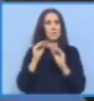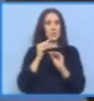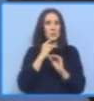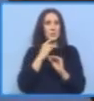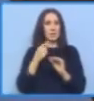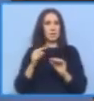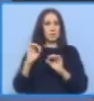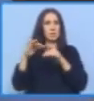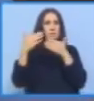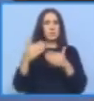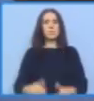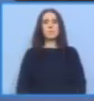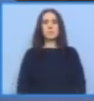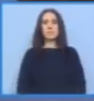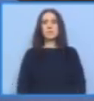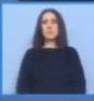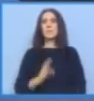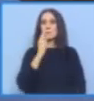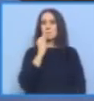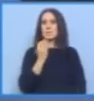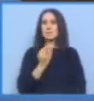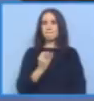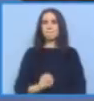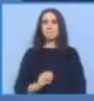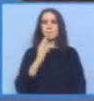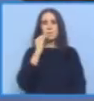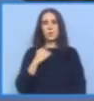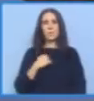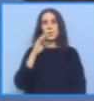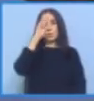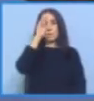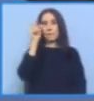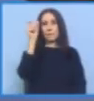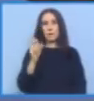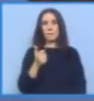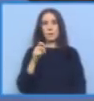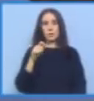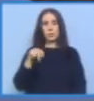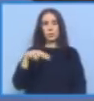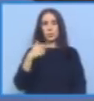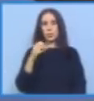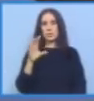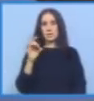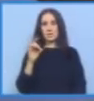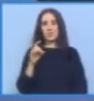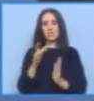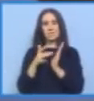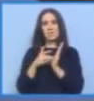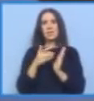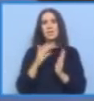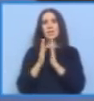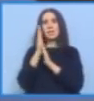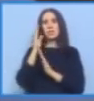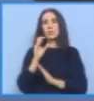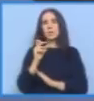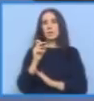estas iniciativas. Eu acho que sim. Eu penso que o Papa Bento XVI, na encíclica dele, Deus Caritas Est, na parte final